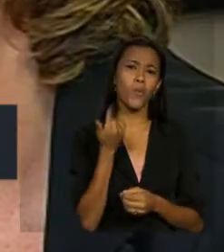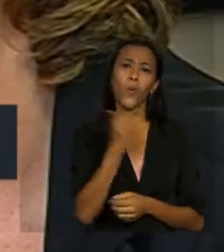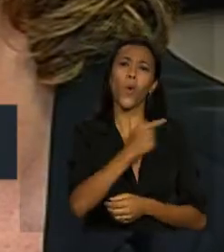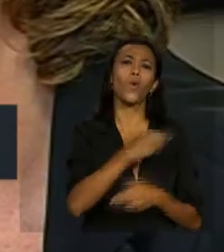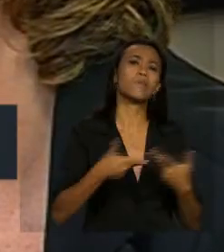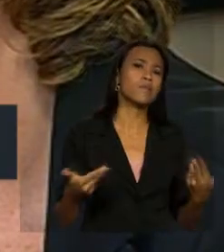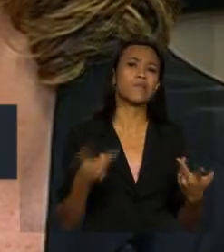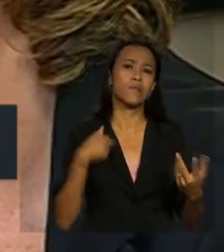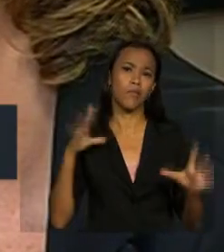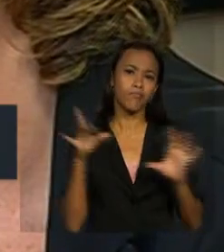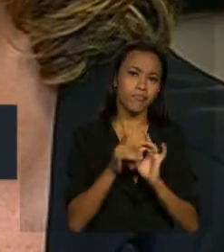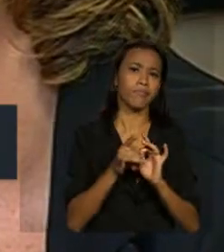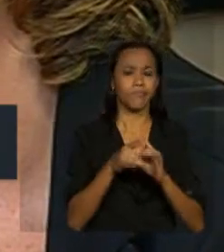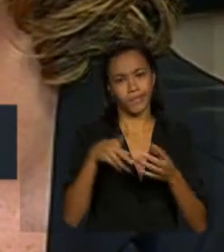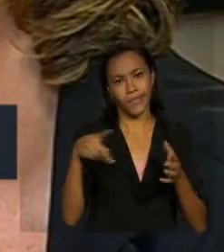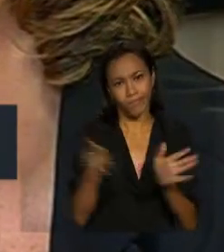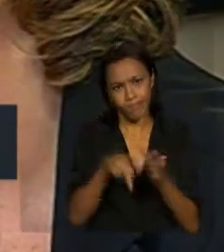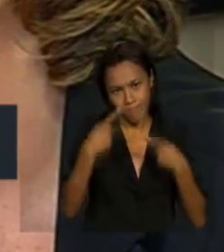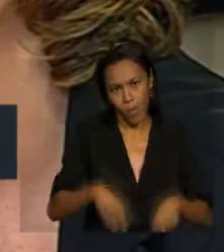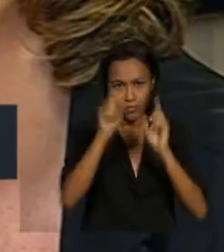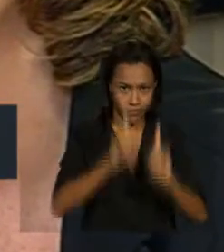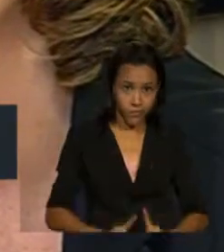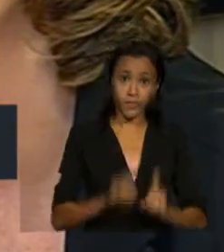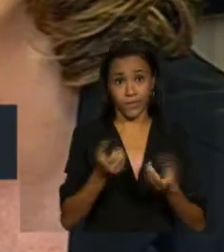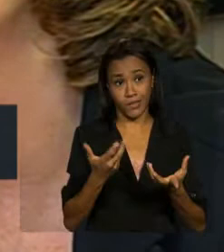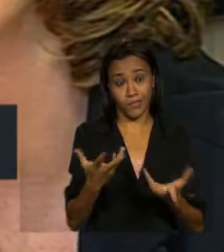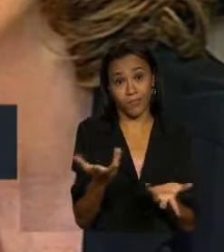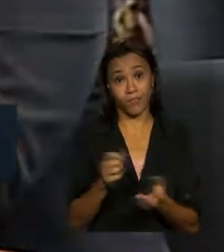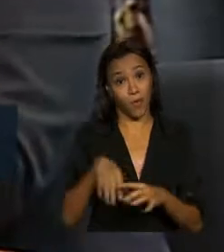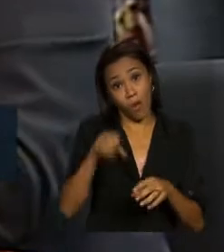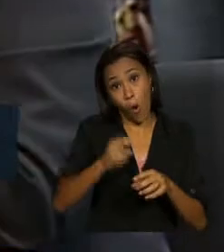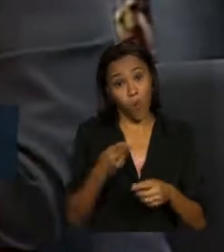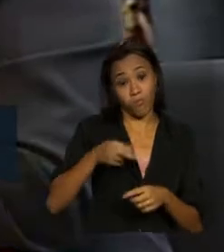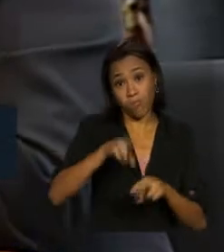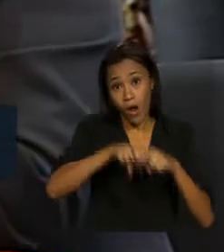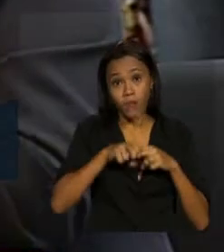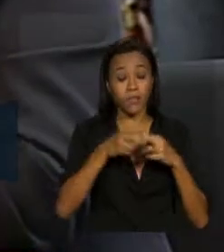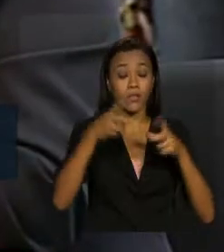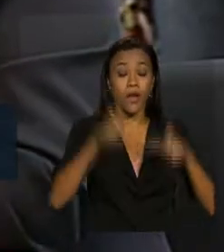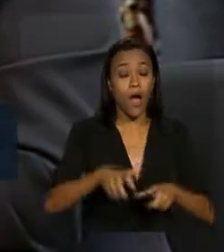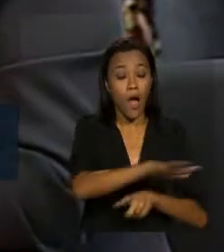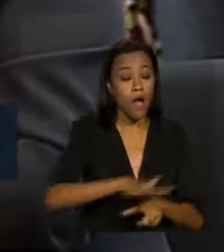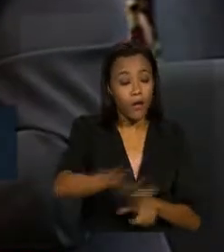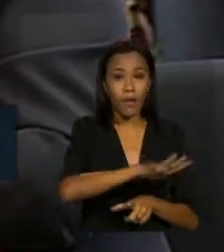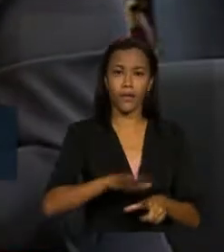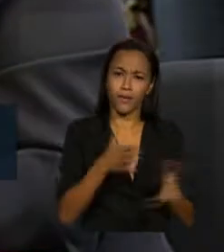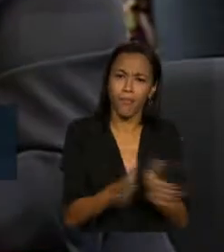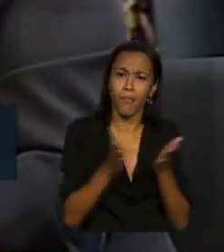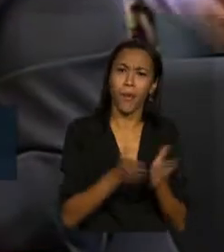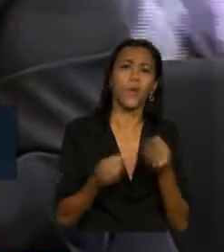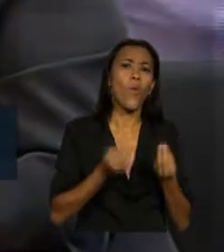questões vinculadas às vulnerabilidades expostas por territórios, né, mas, fundamentalmente,